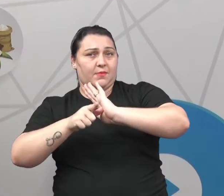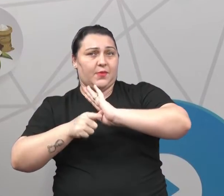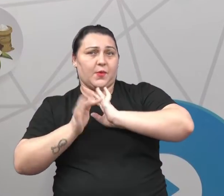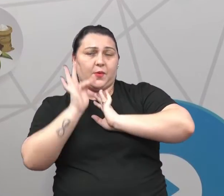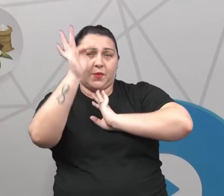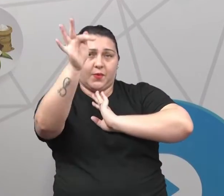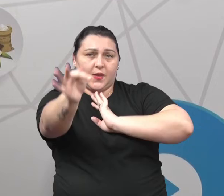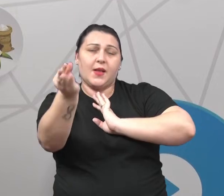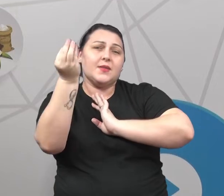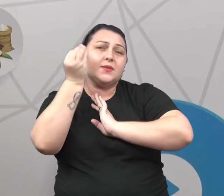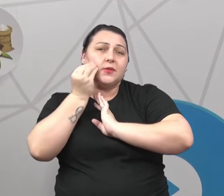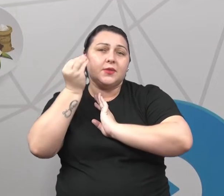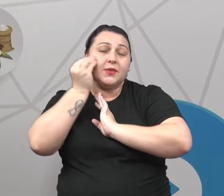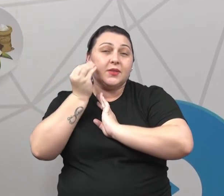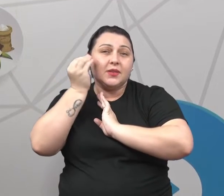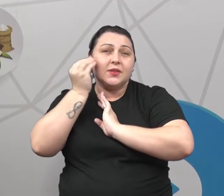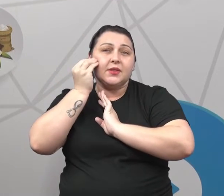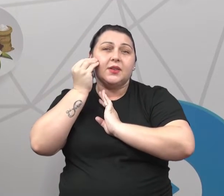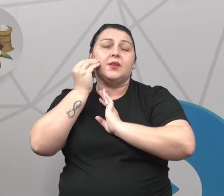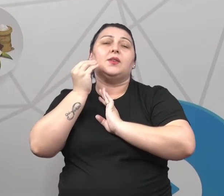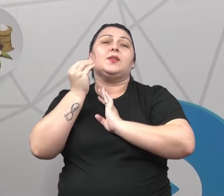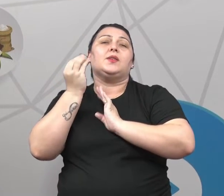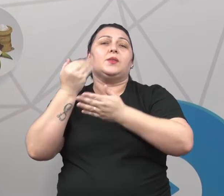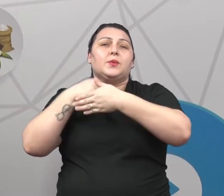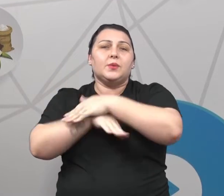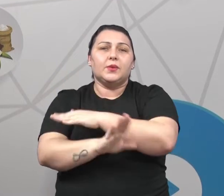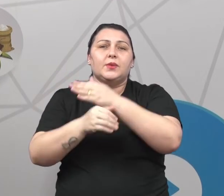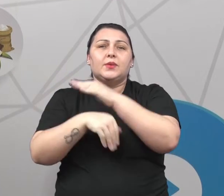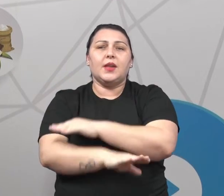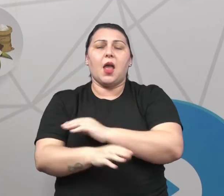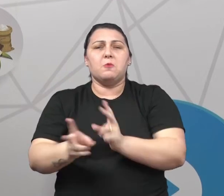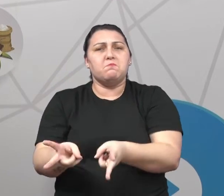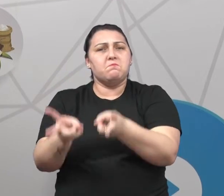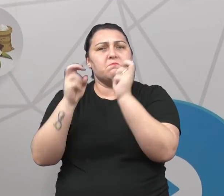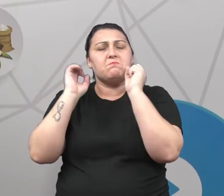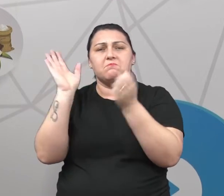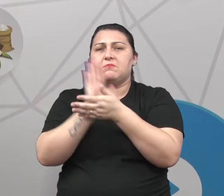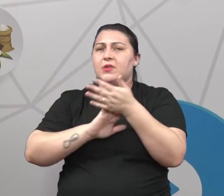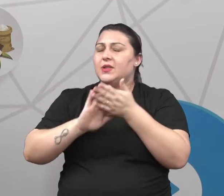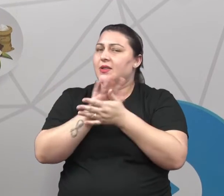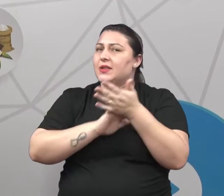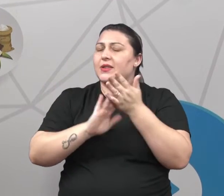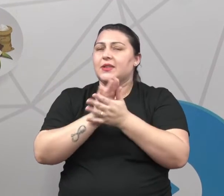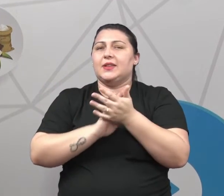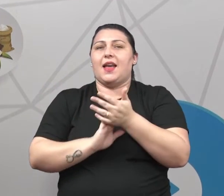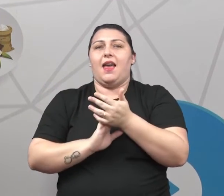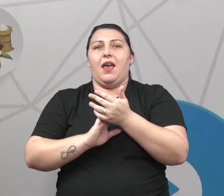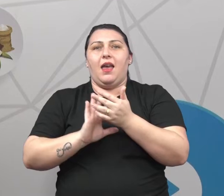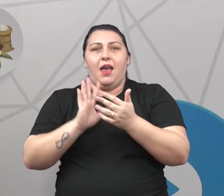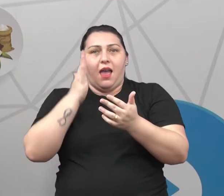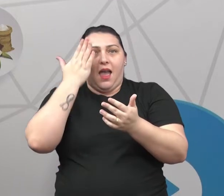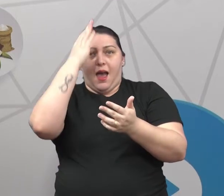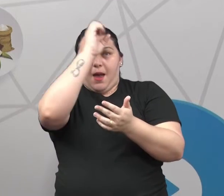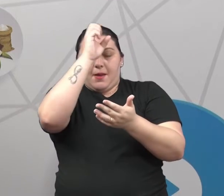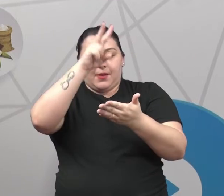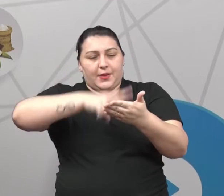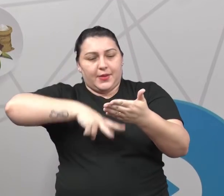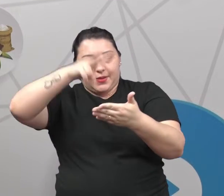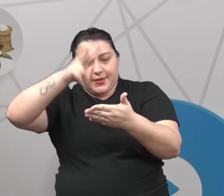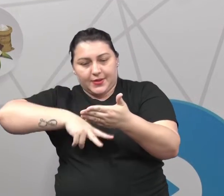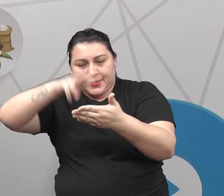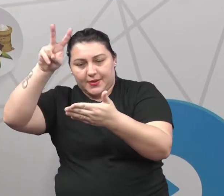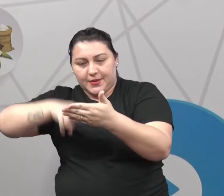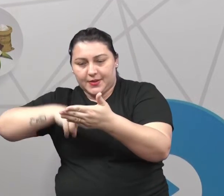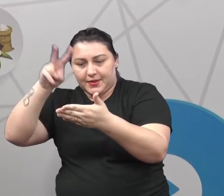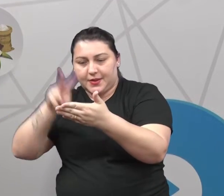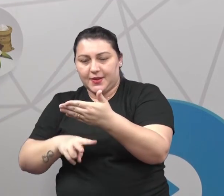as experiências foram se acumulando, sem que eu percebesse que estava descobrindo a leitura. Alguns elogios da